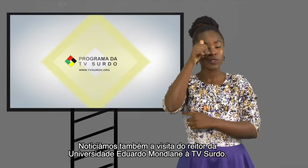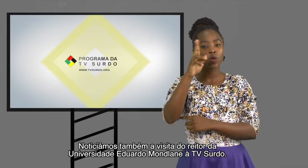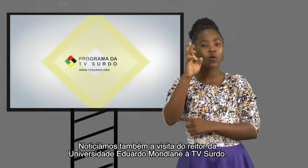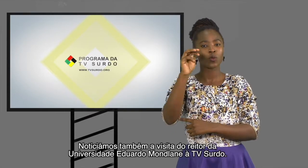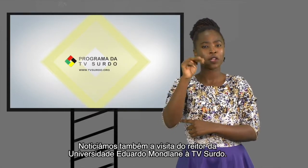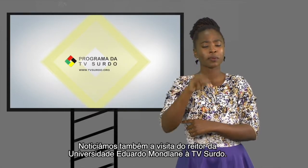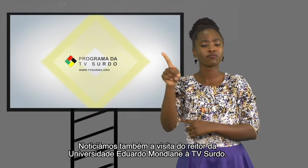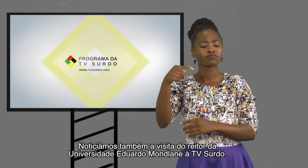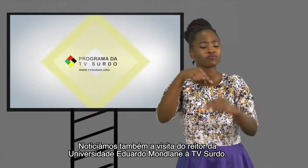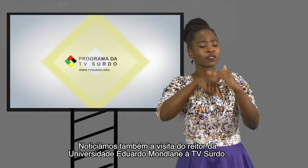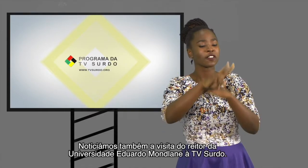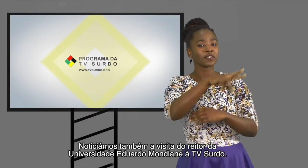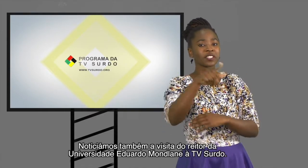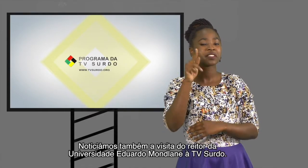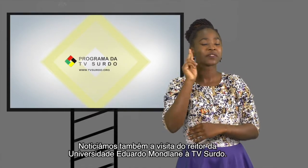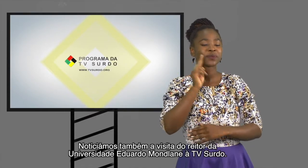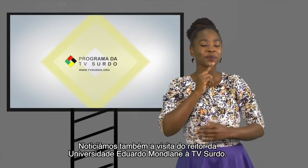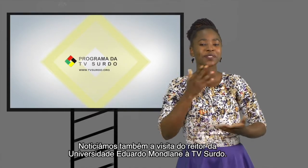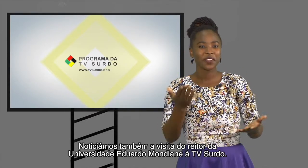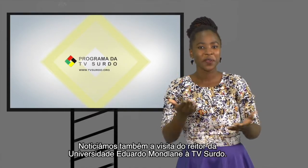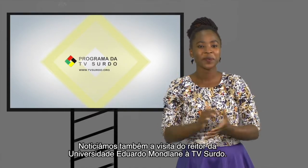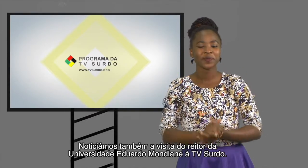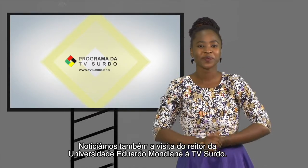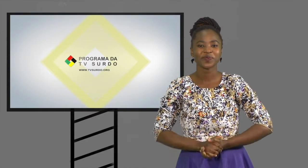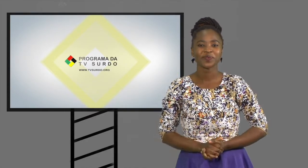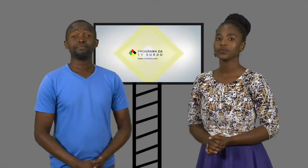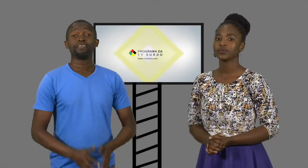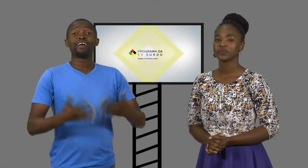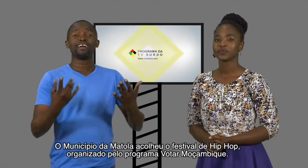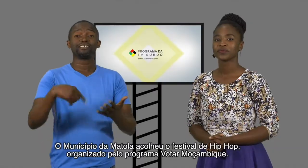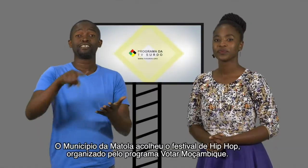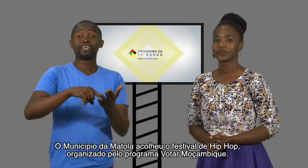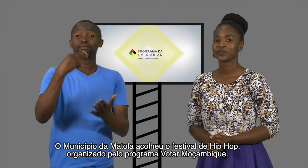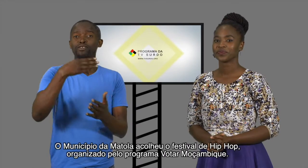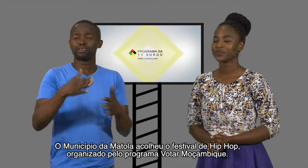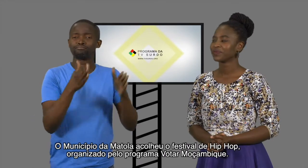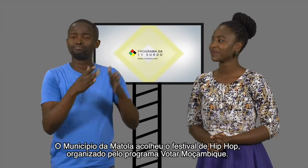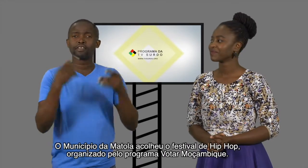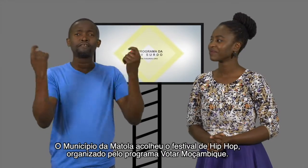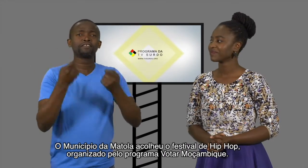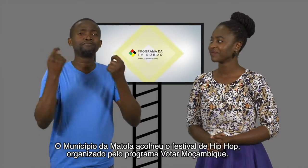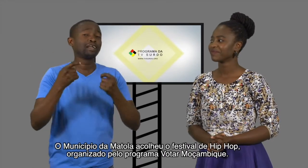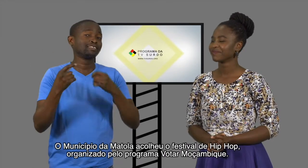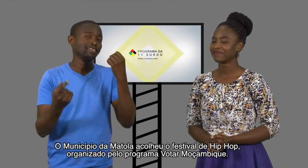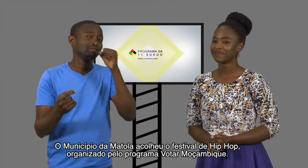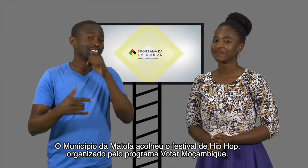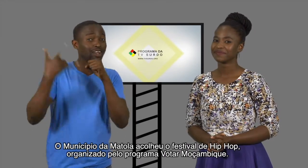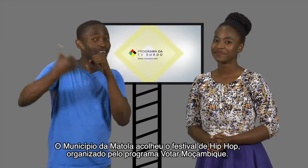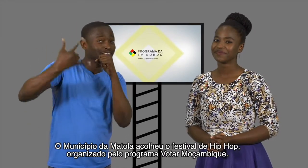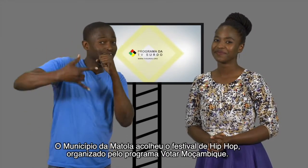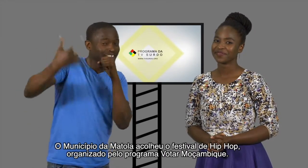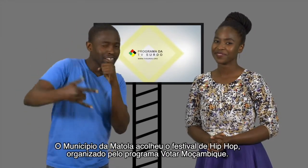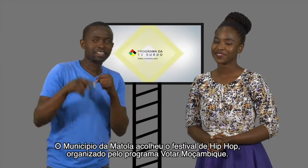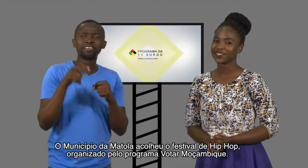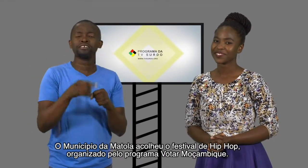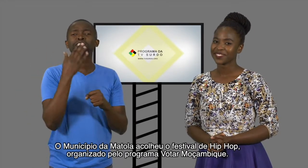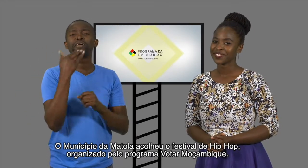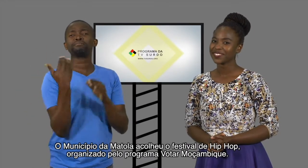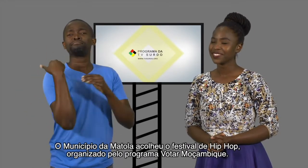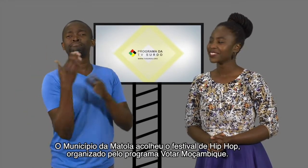reitor da Universidade Eduardo Munglán à TV Surdo. O município da Amatola acolheu o Festival do Hip Hop,